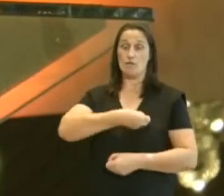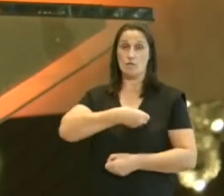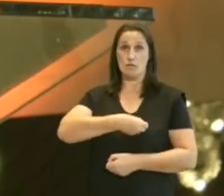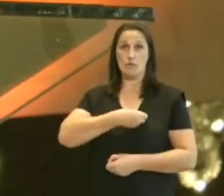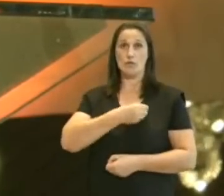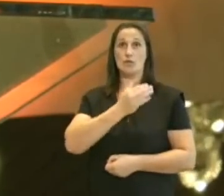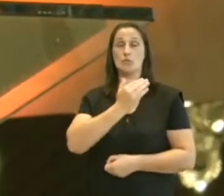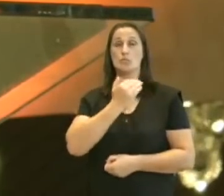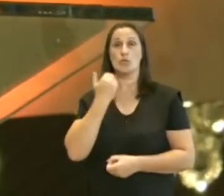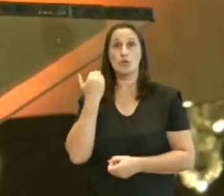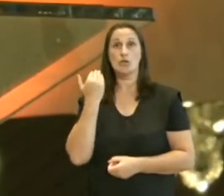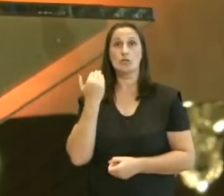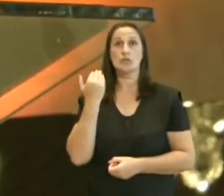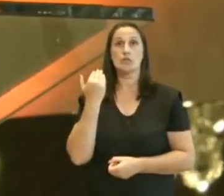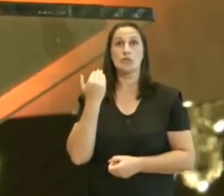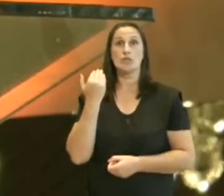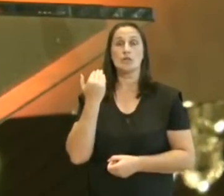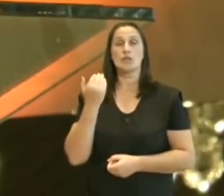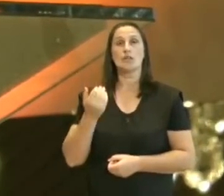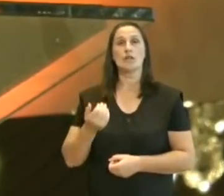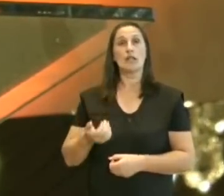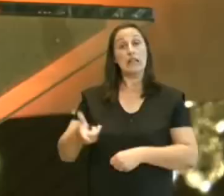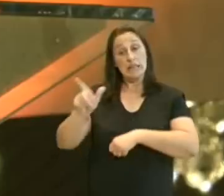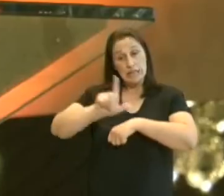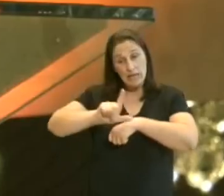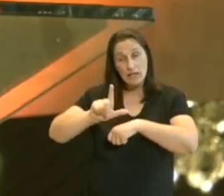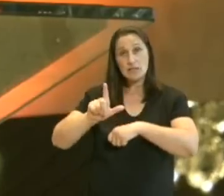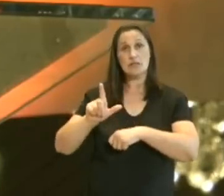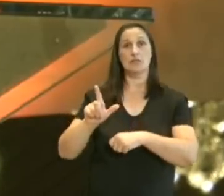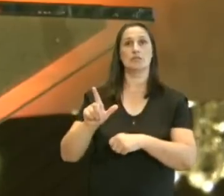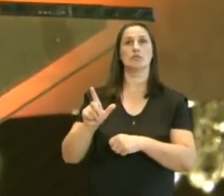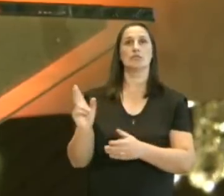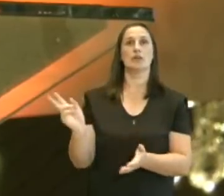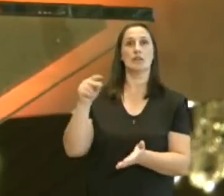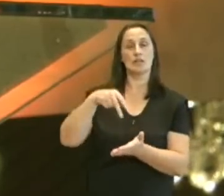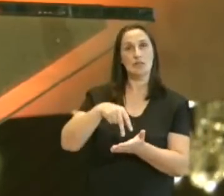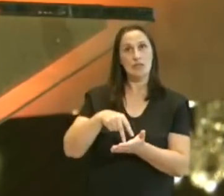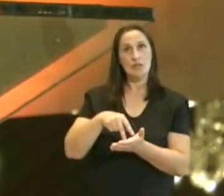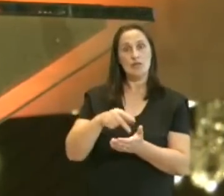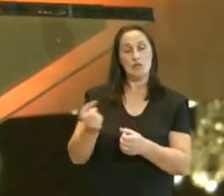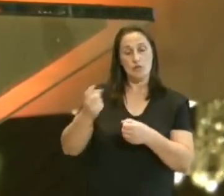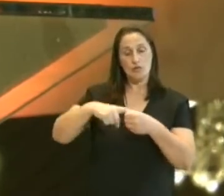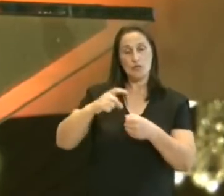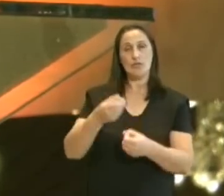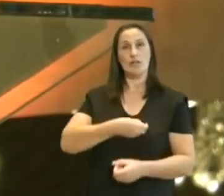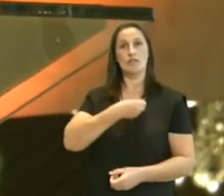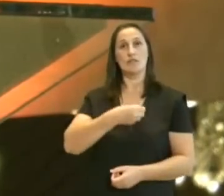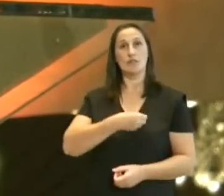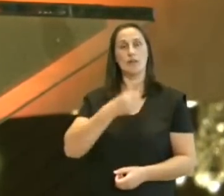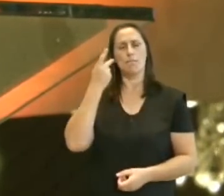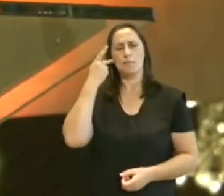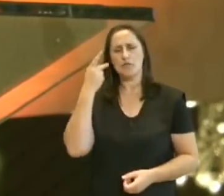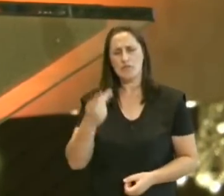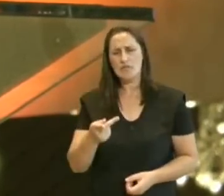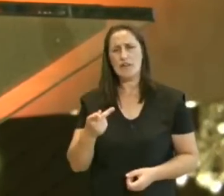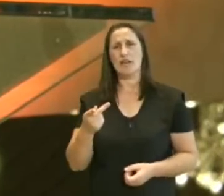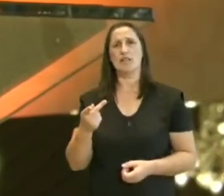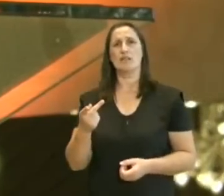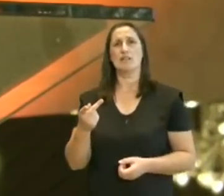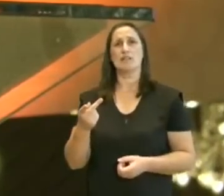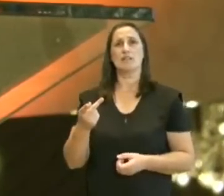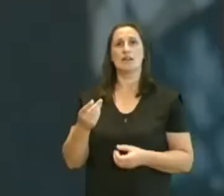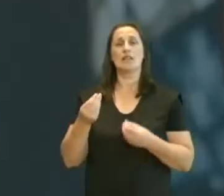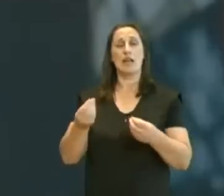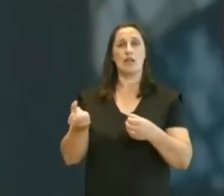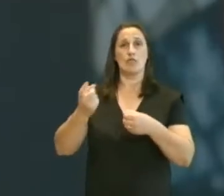ressuscitado, os apóstolos ressuscitaram pessoas, profetas ressuscitaram pessoas. Mas de